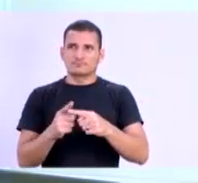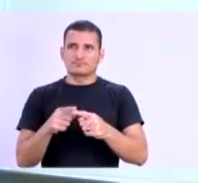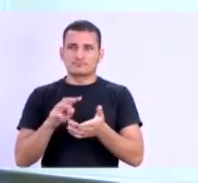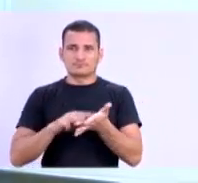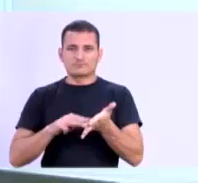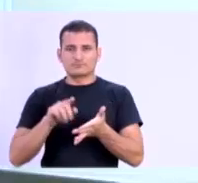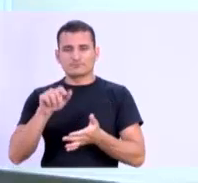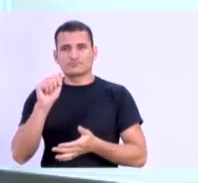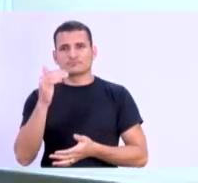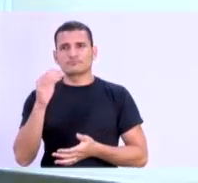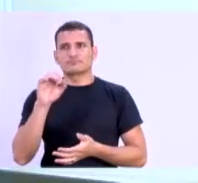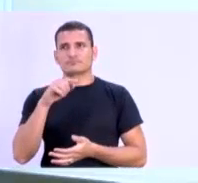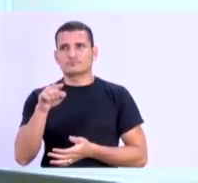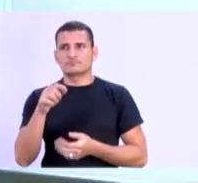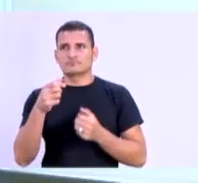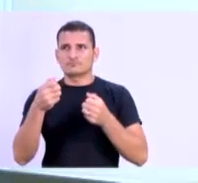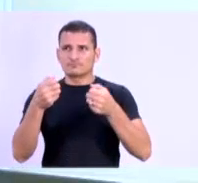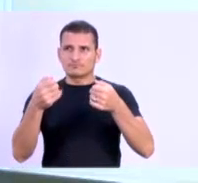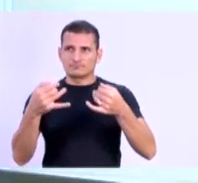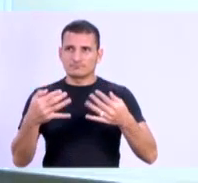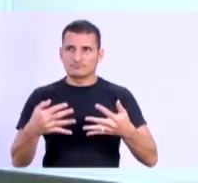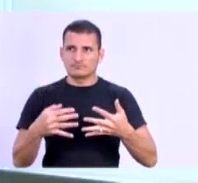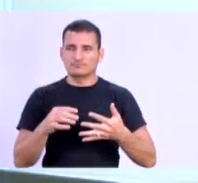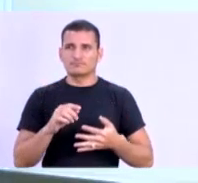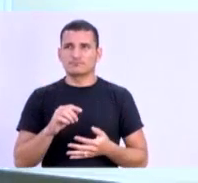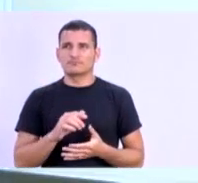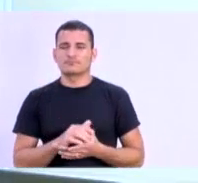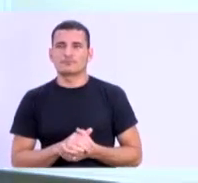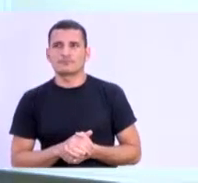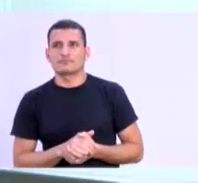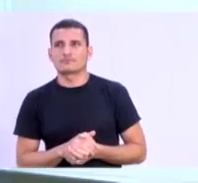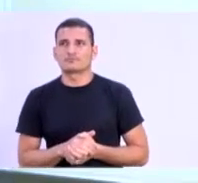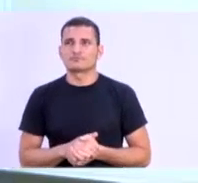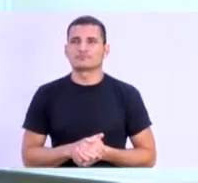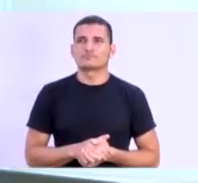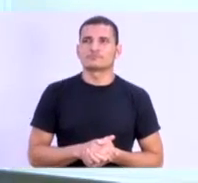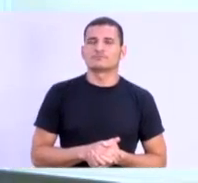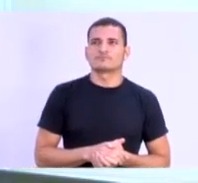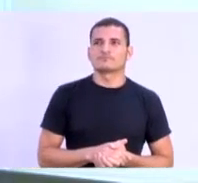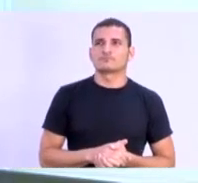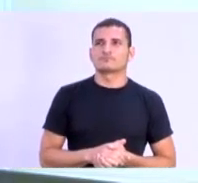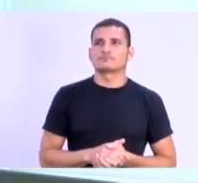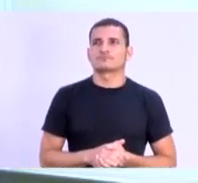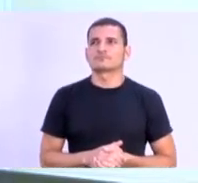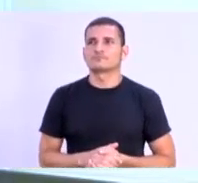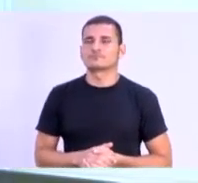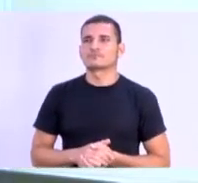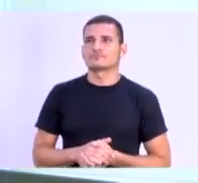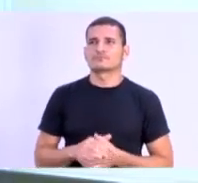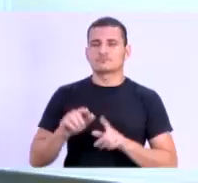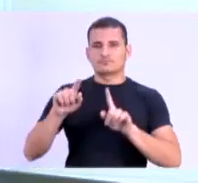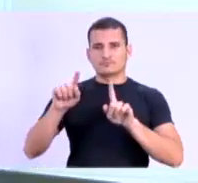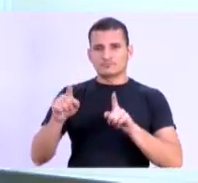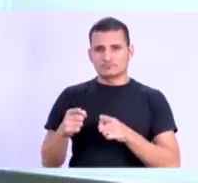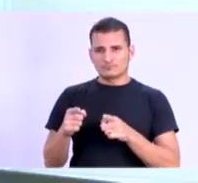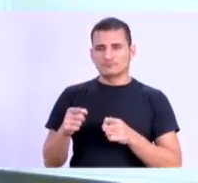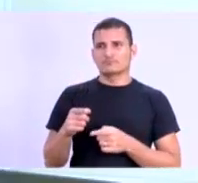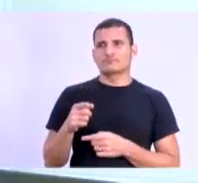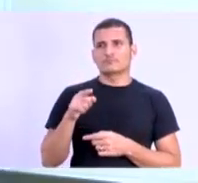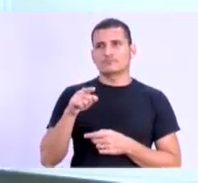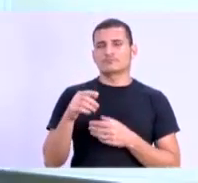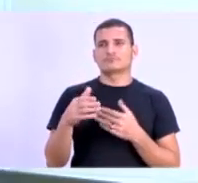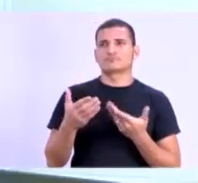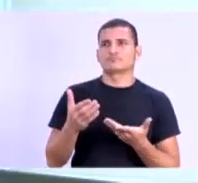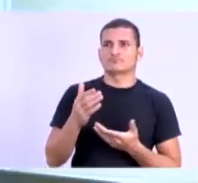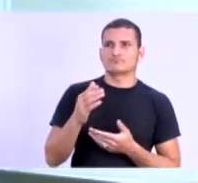uma ação tem que ser descrita por comandos que ele tem que executar. Esse abre e fecha chaves, a gente define quais são os